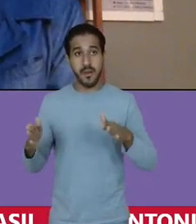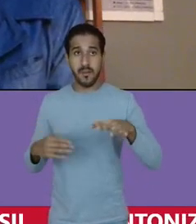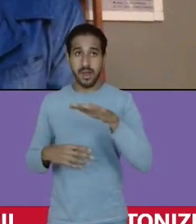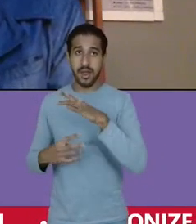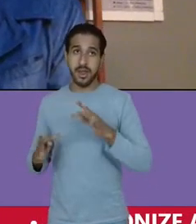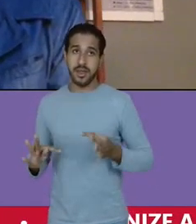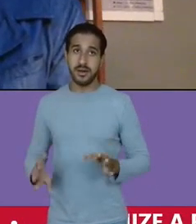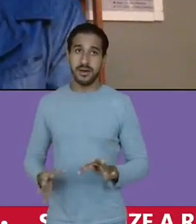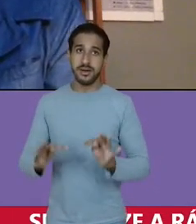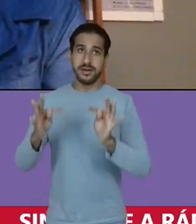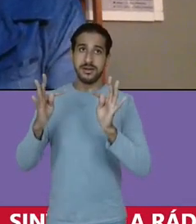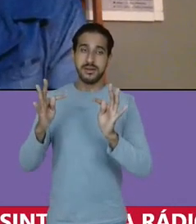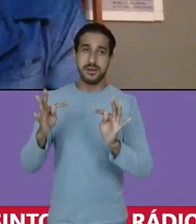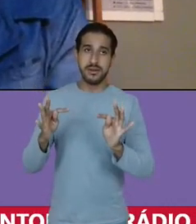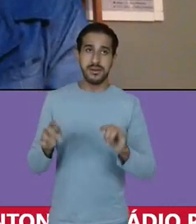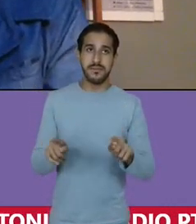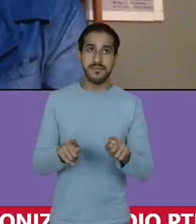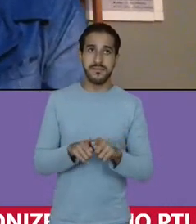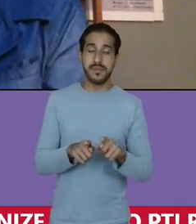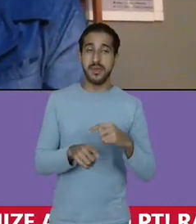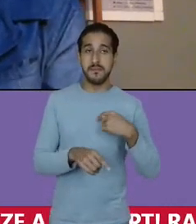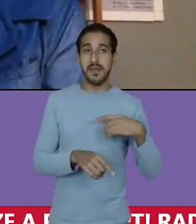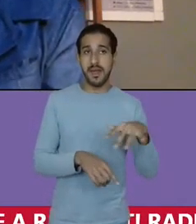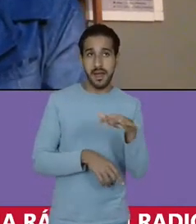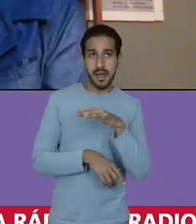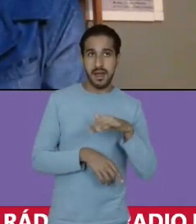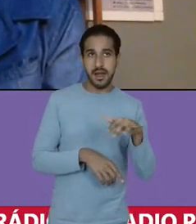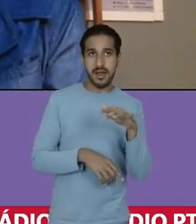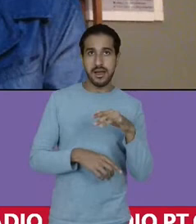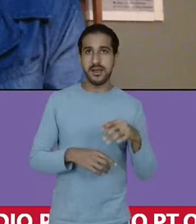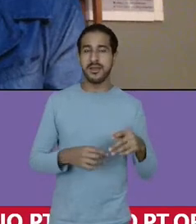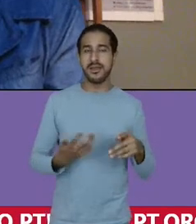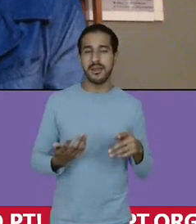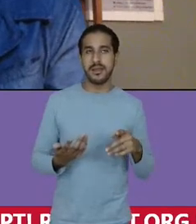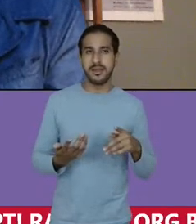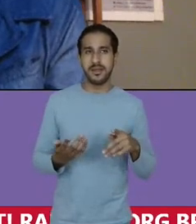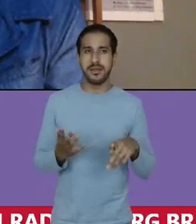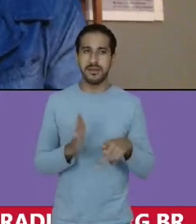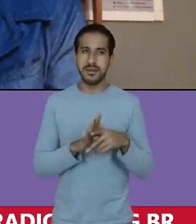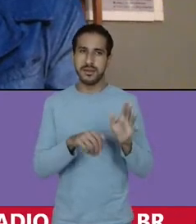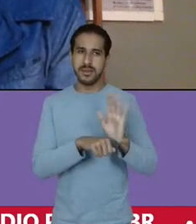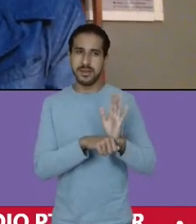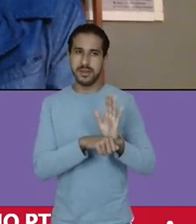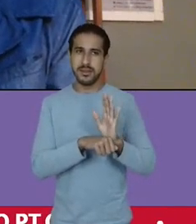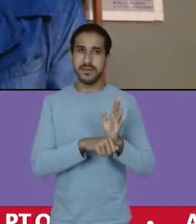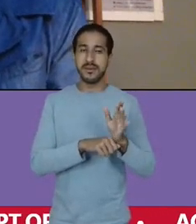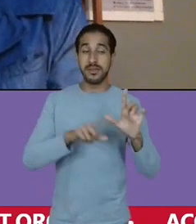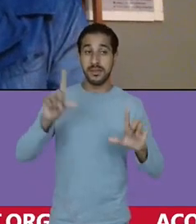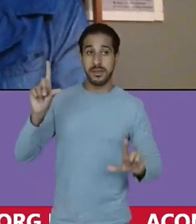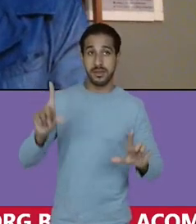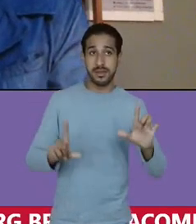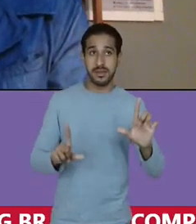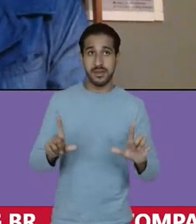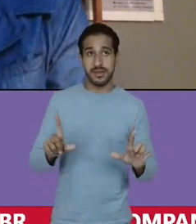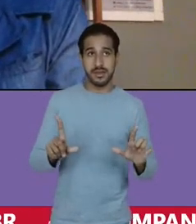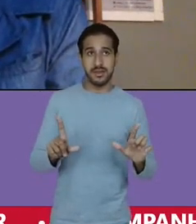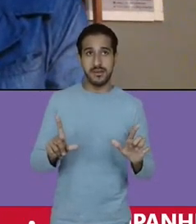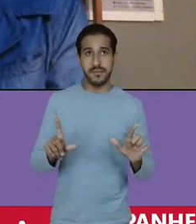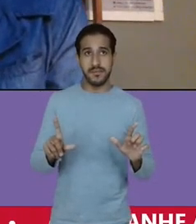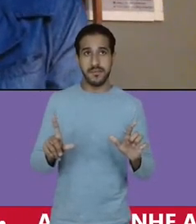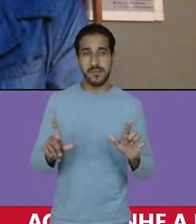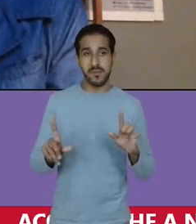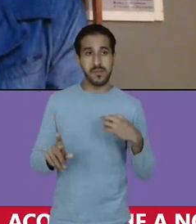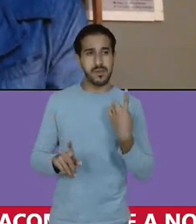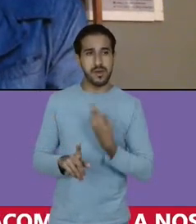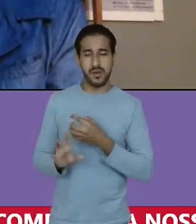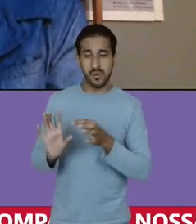digital. E mais no meu campo, assim, que é a área do cinema, televisão, com o